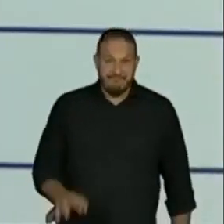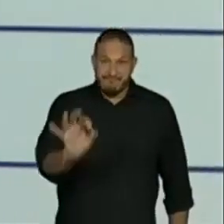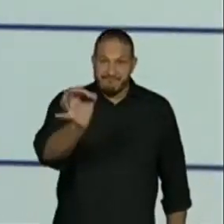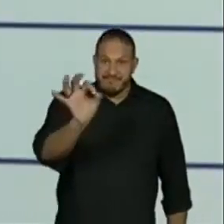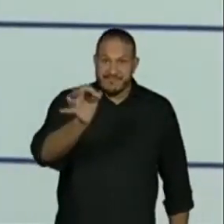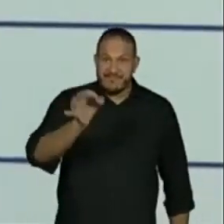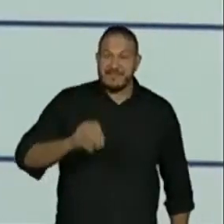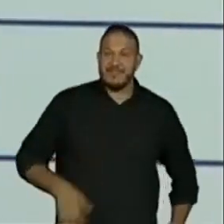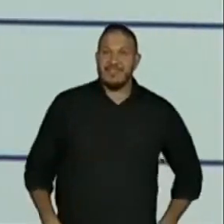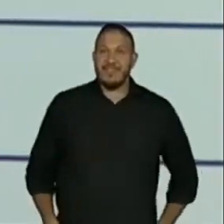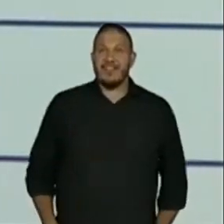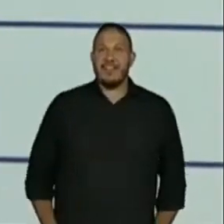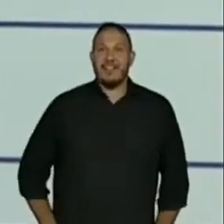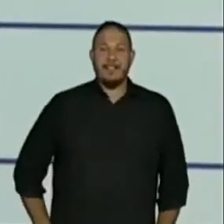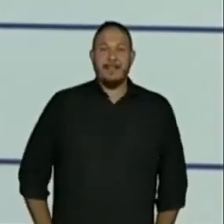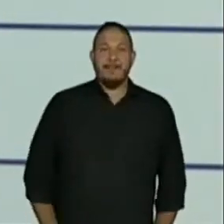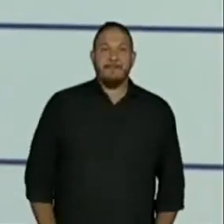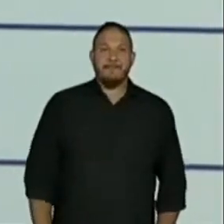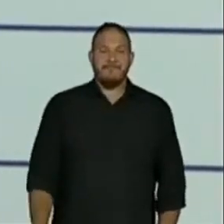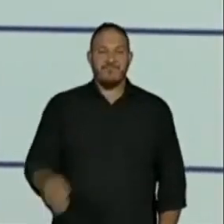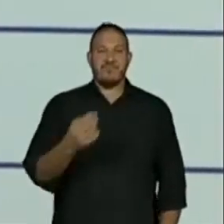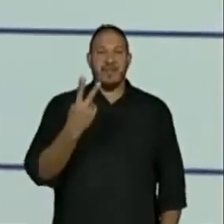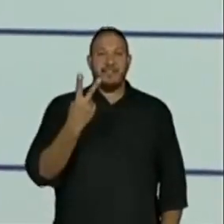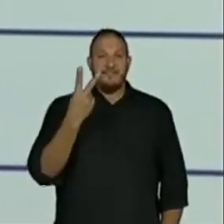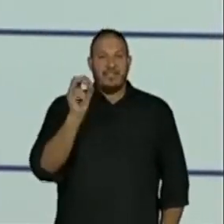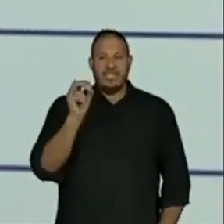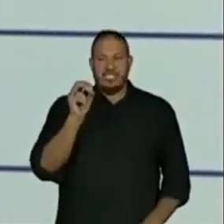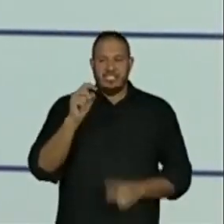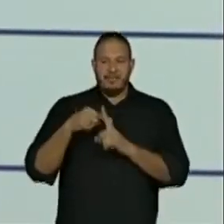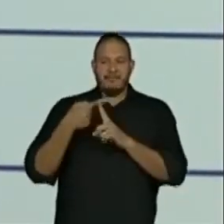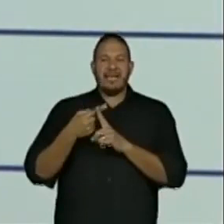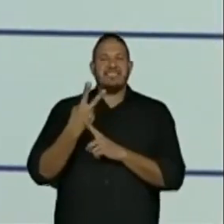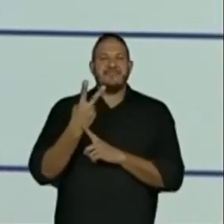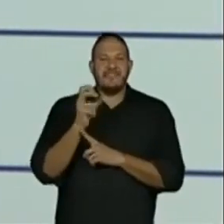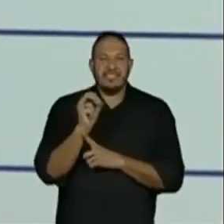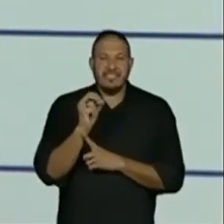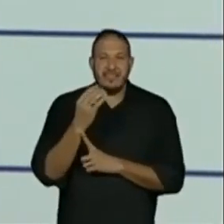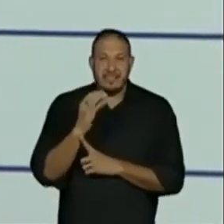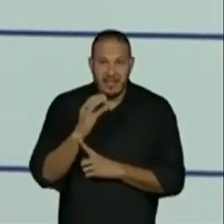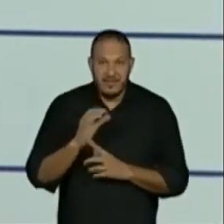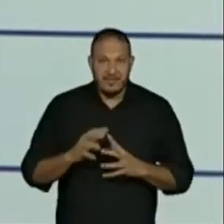Correto? Então, somo 20 centavos mais 20 centavos.